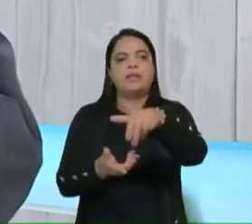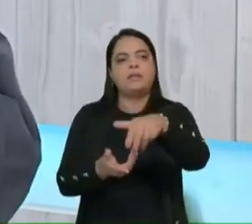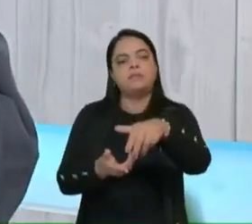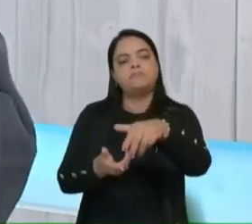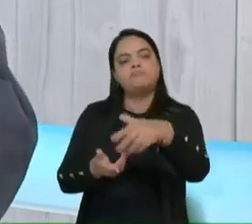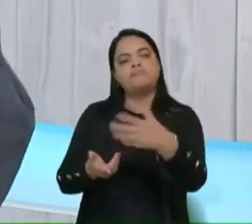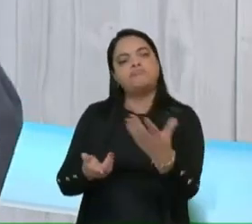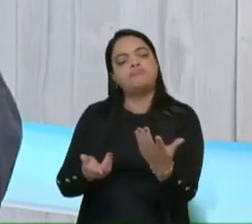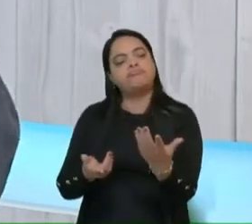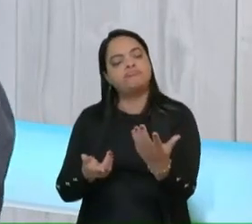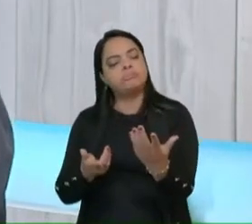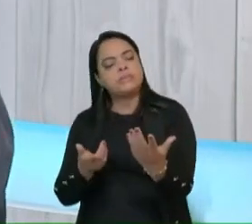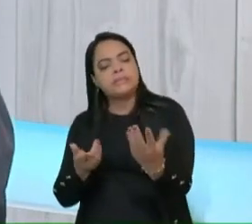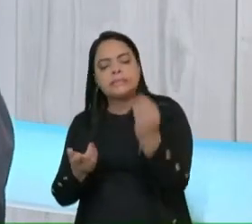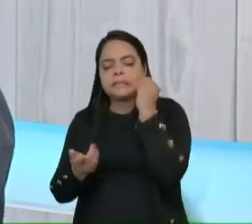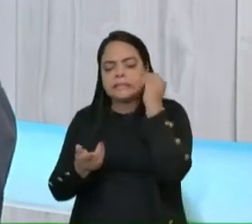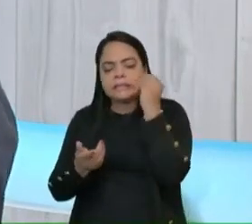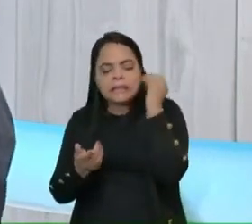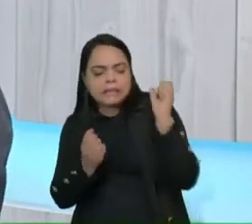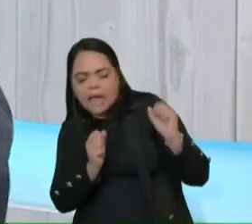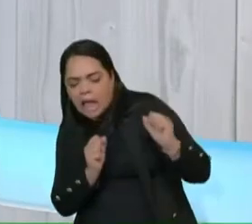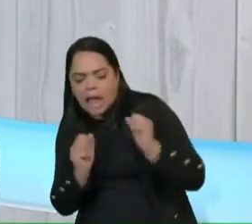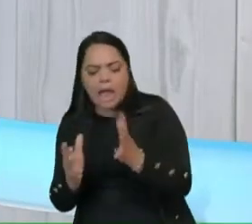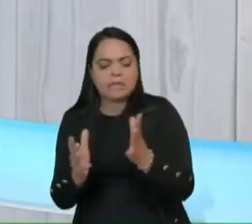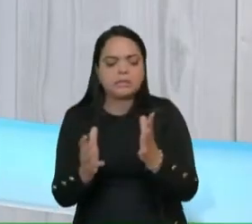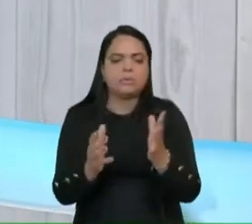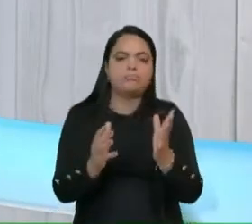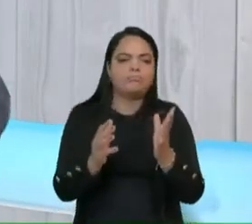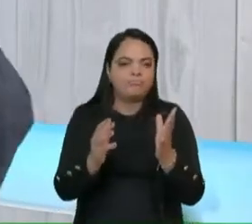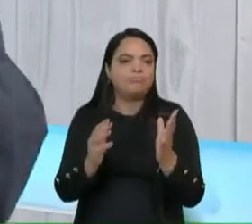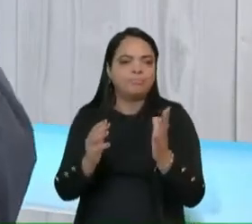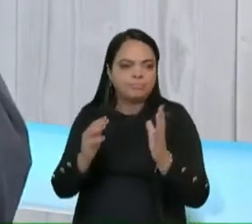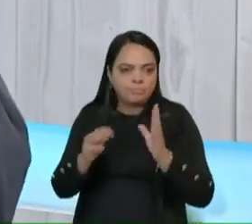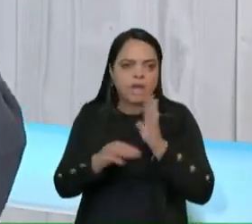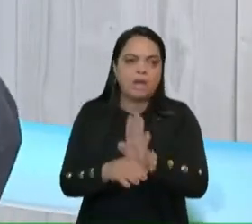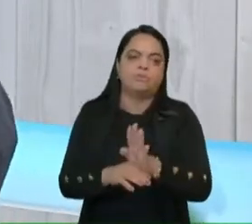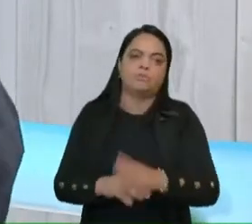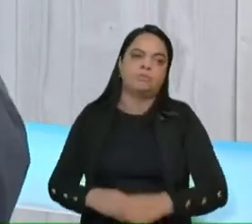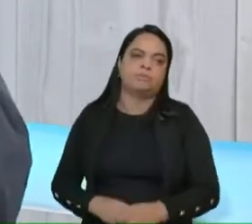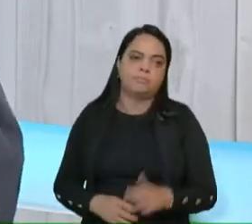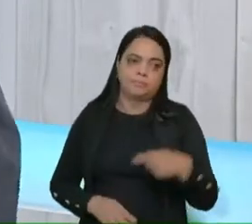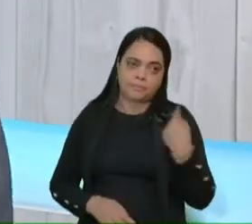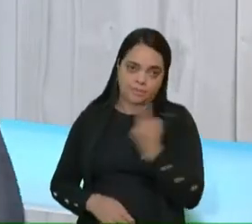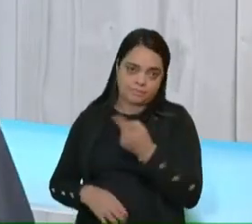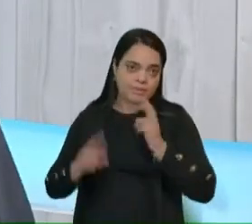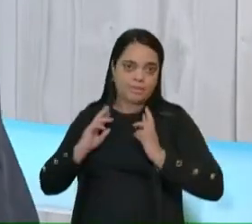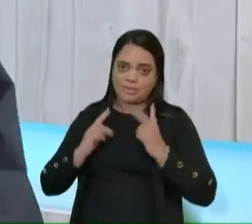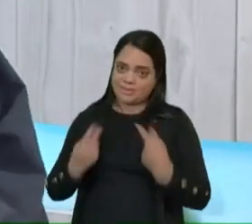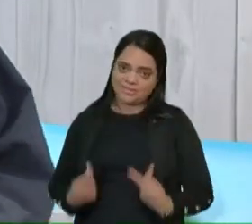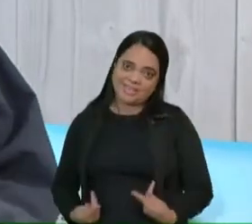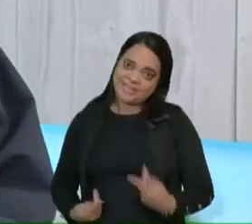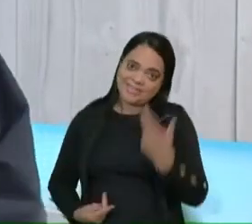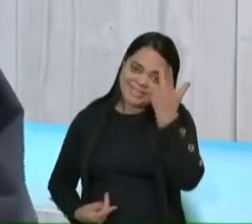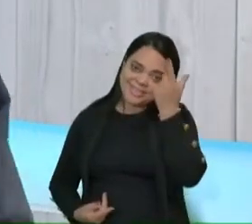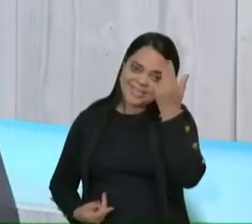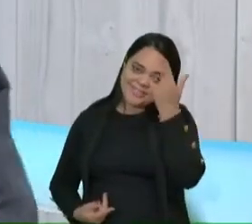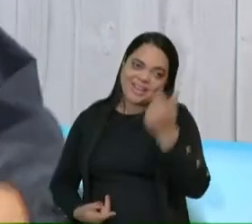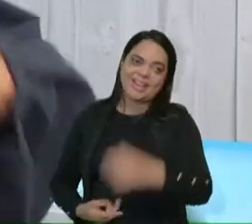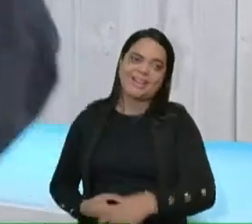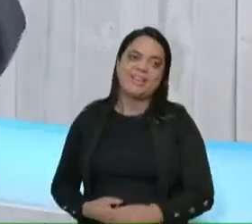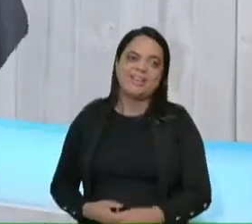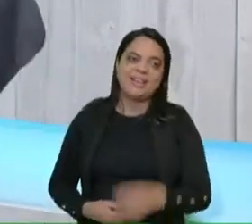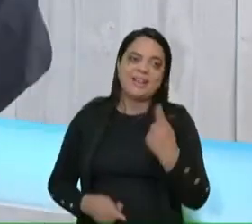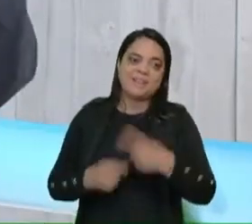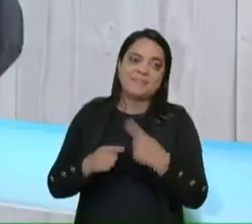gente tenta ter ações que são compassivas agora Lembrando que nós somos seres humanos comuns sim